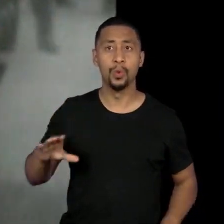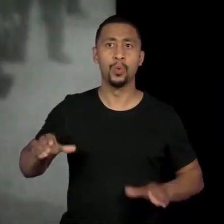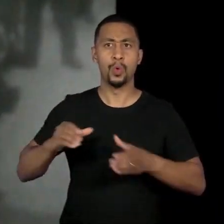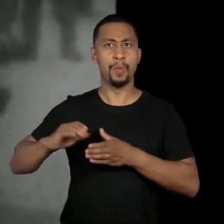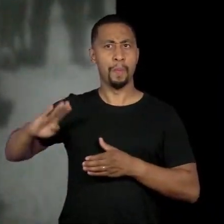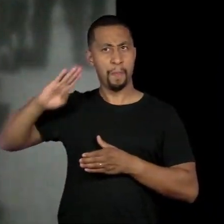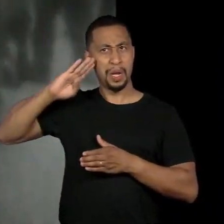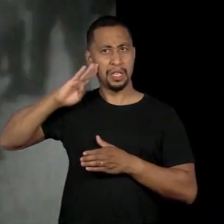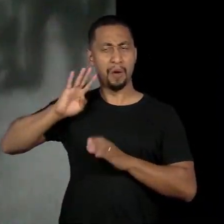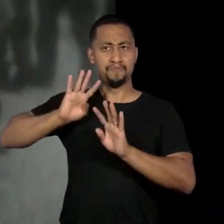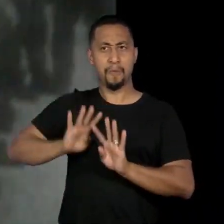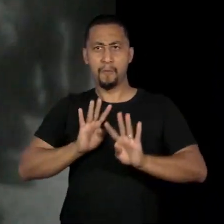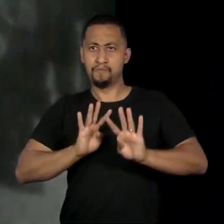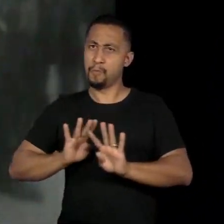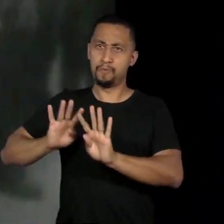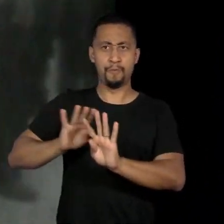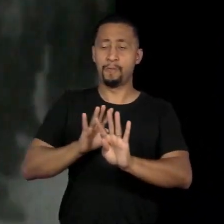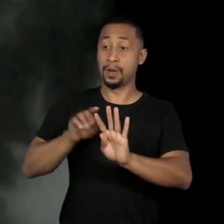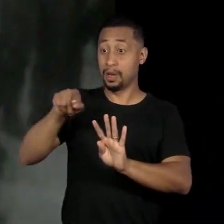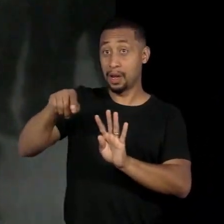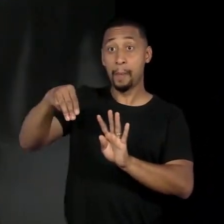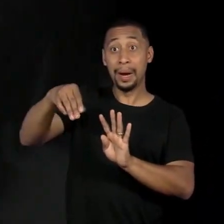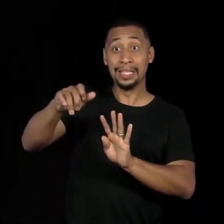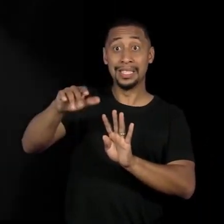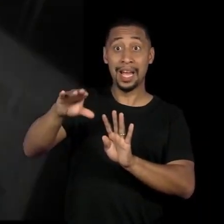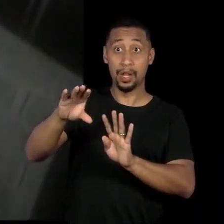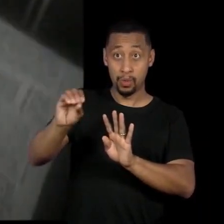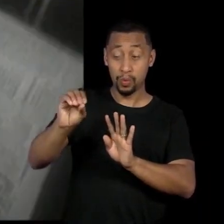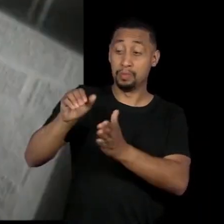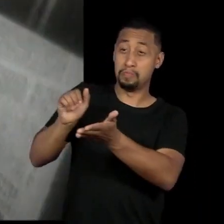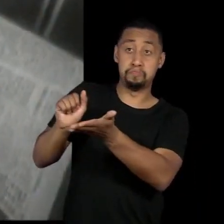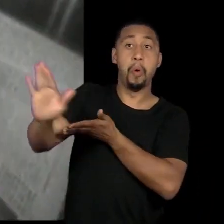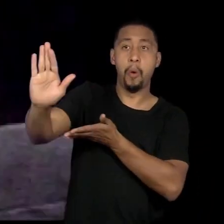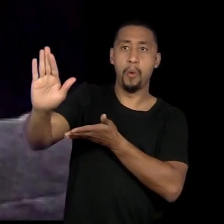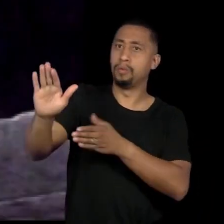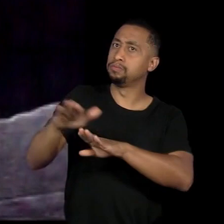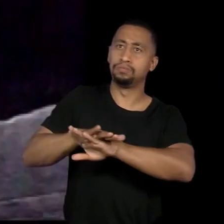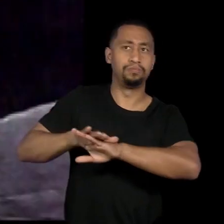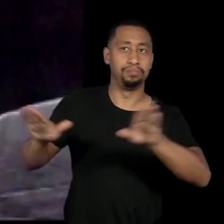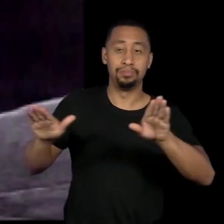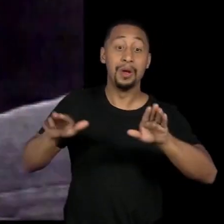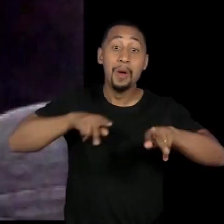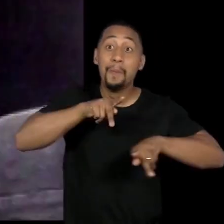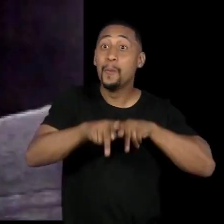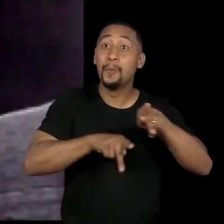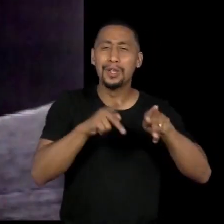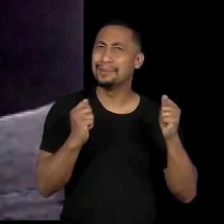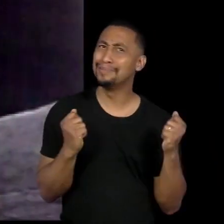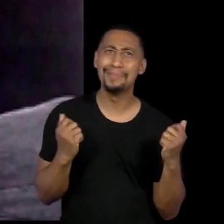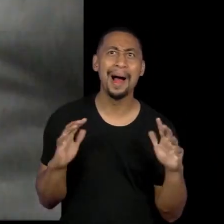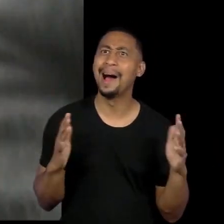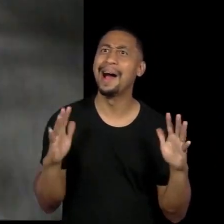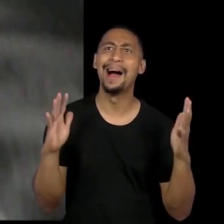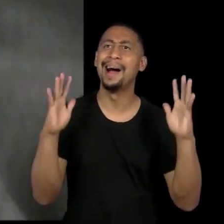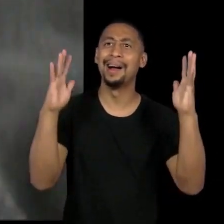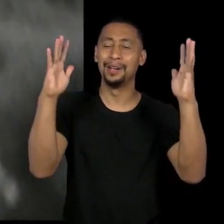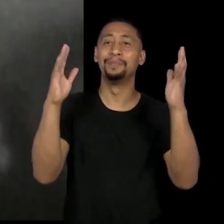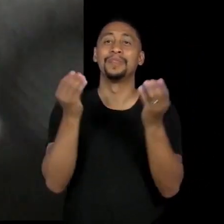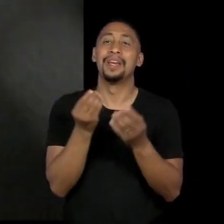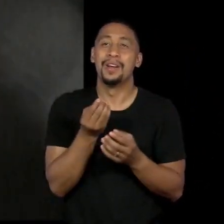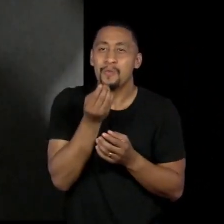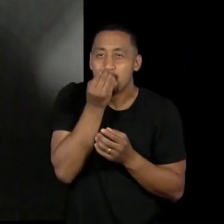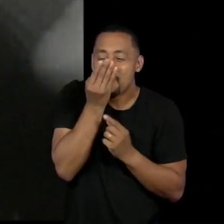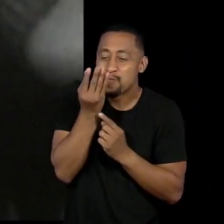depuseram Marcelo Caetano. A população comemorou, distribuindo cravos aos